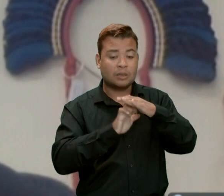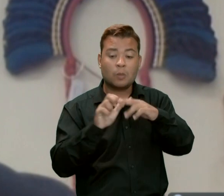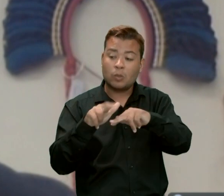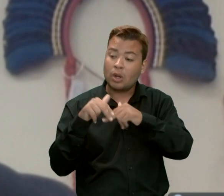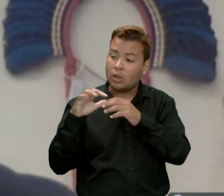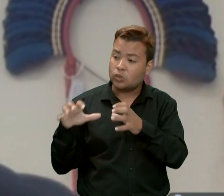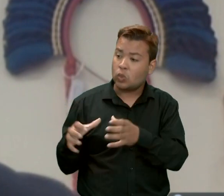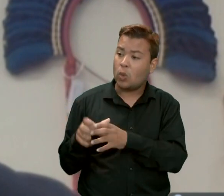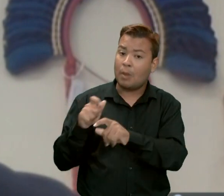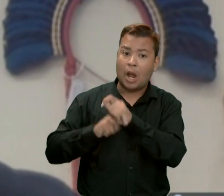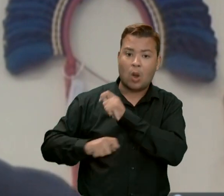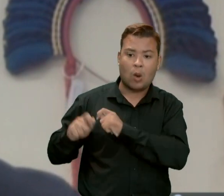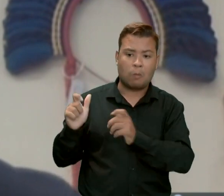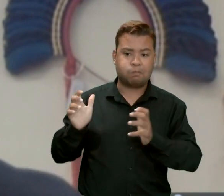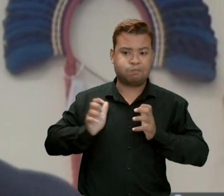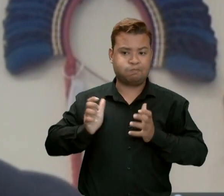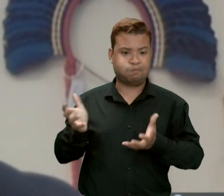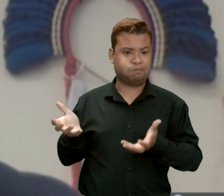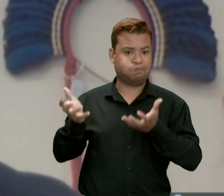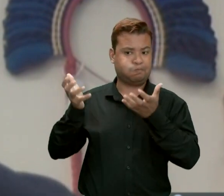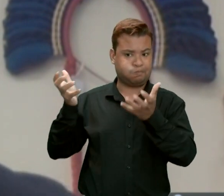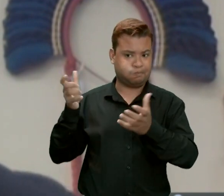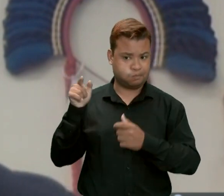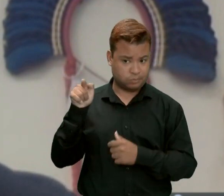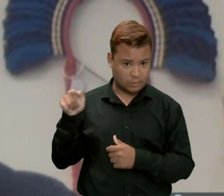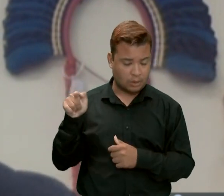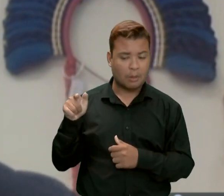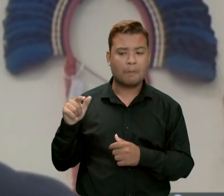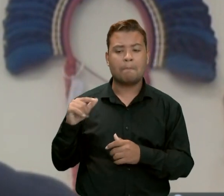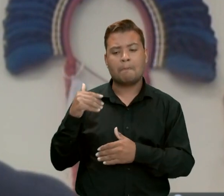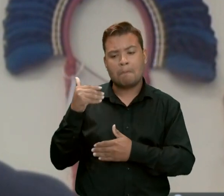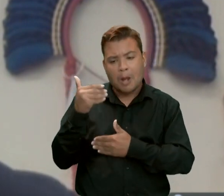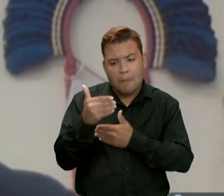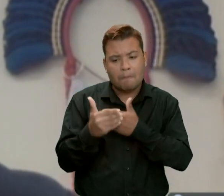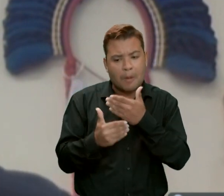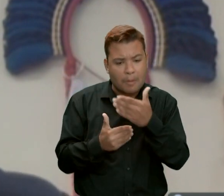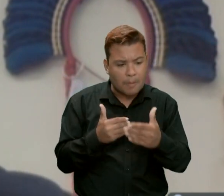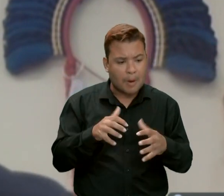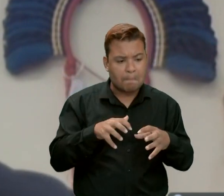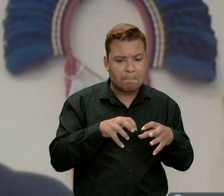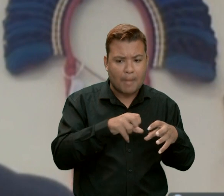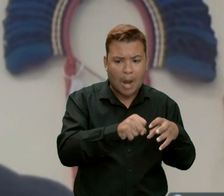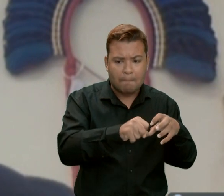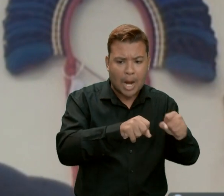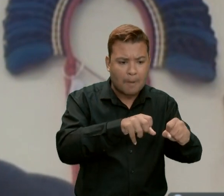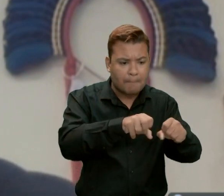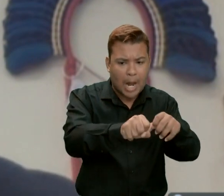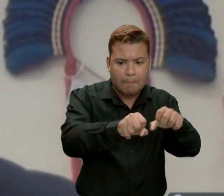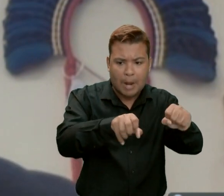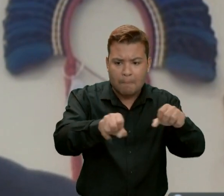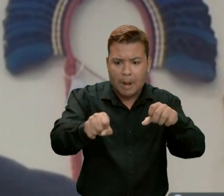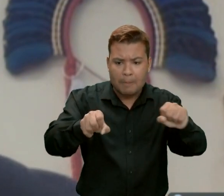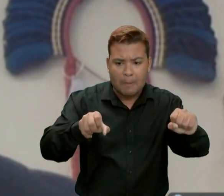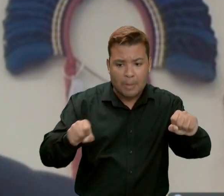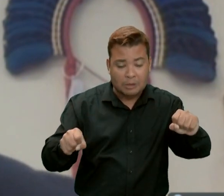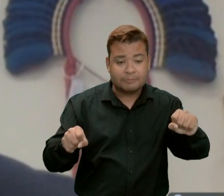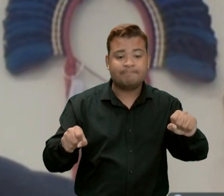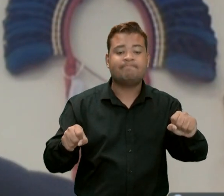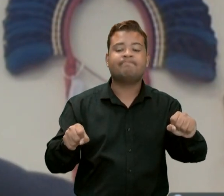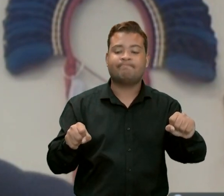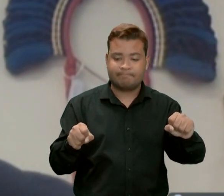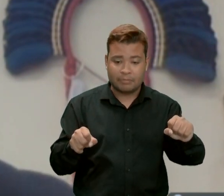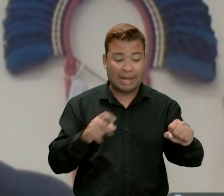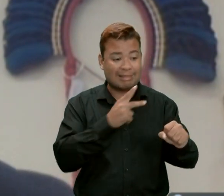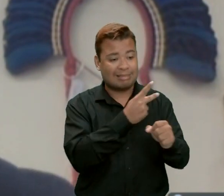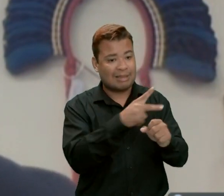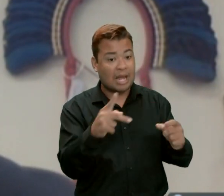econômicos poderosos, pouco a pouco vai se apropriando desses territórios para tomar as riquezas que